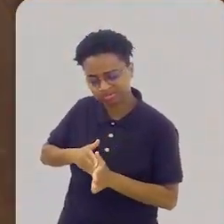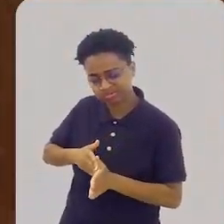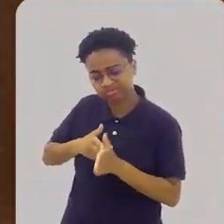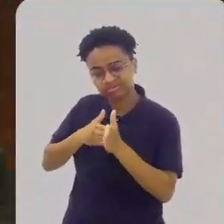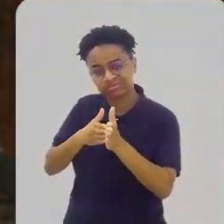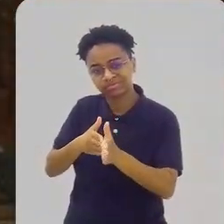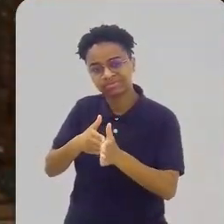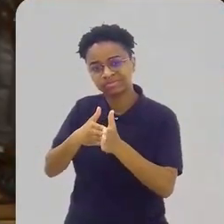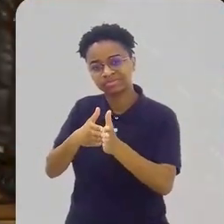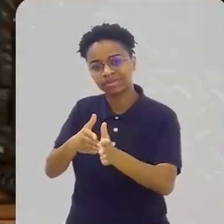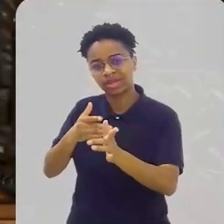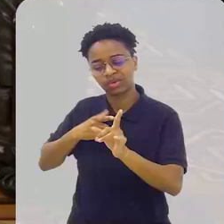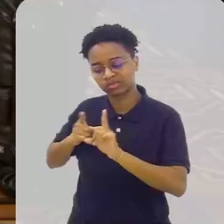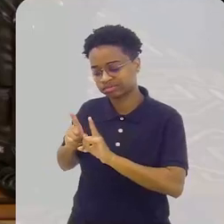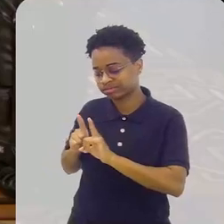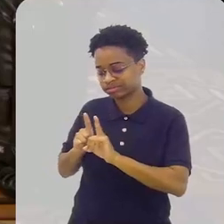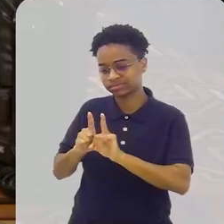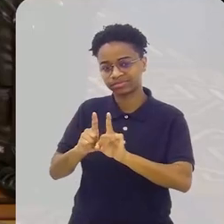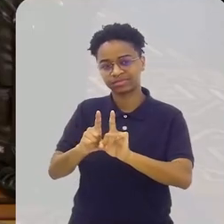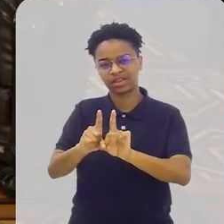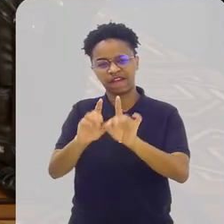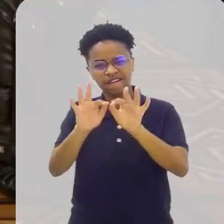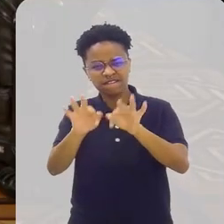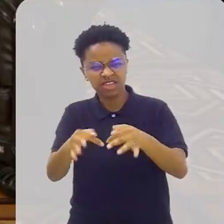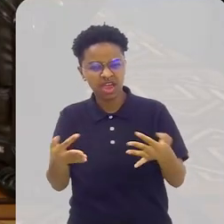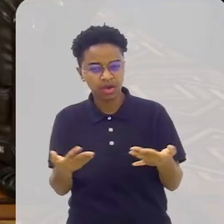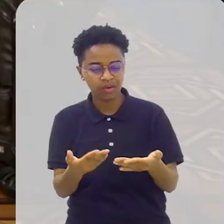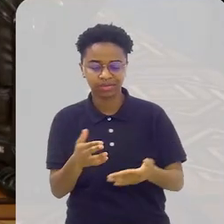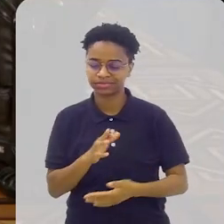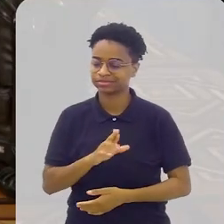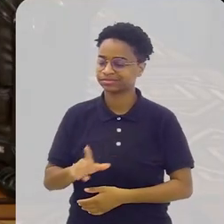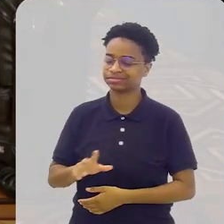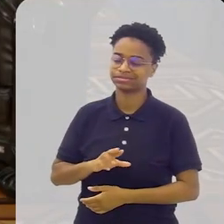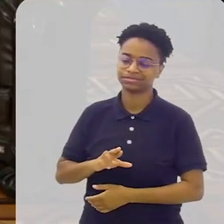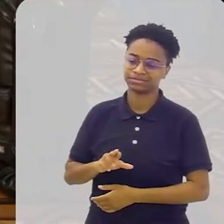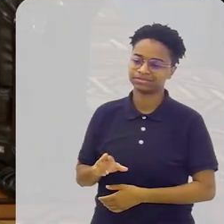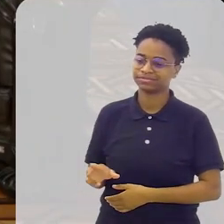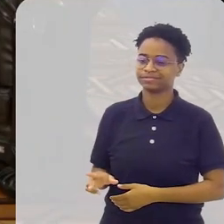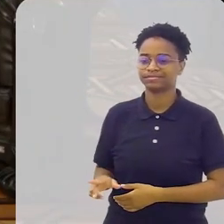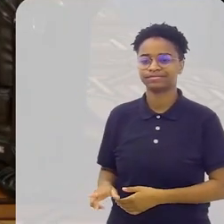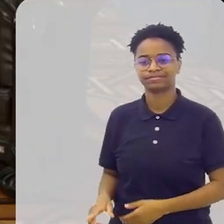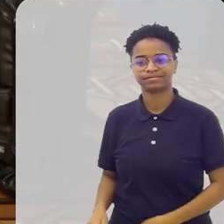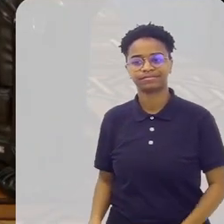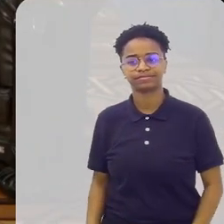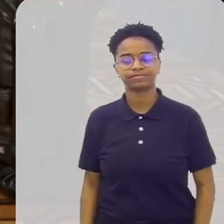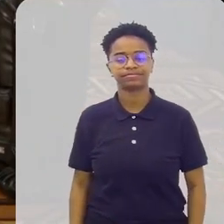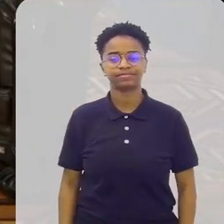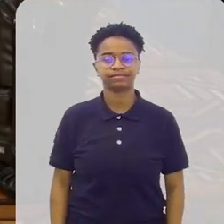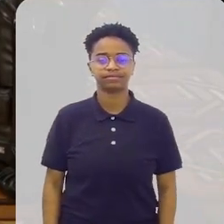siga em frente estou contigo Este não é o teu fim